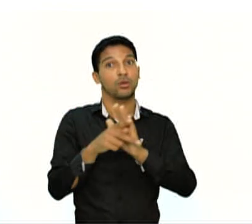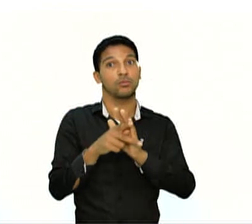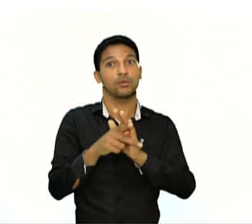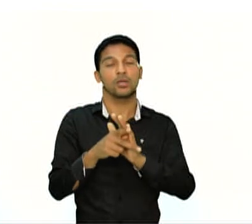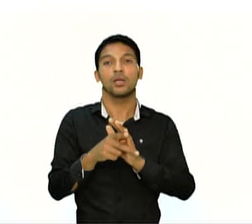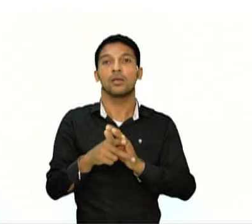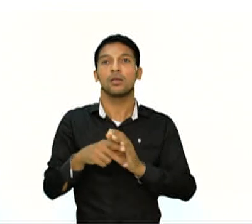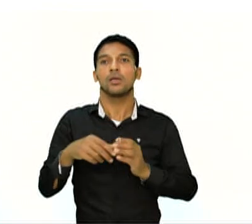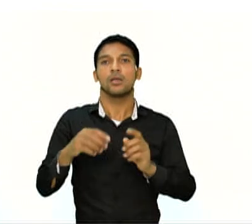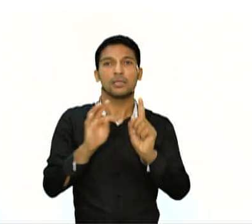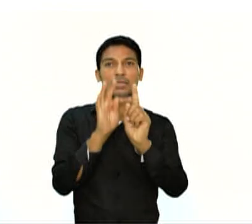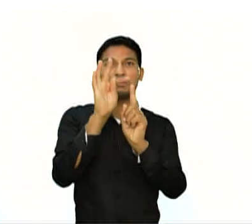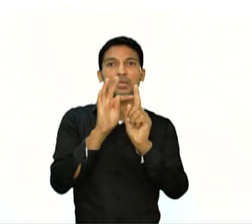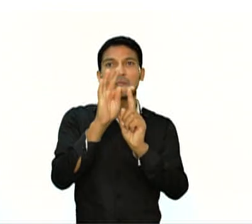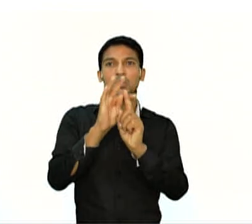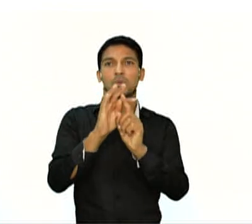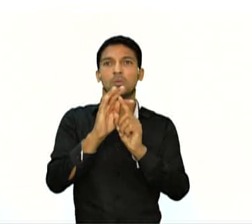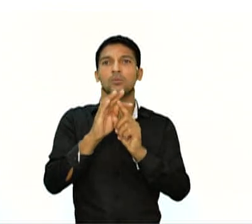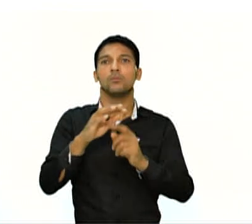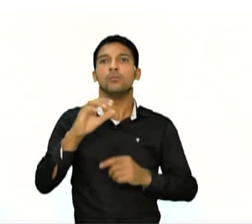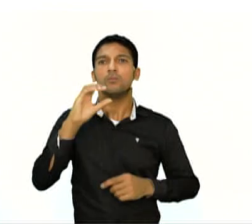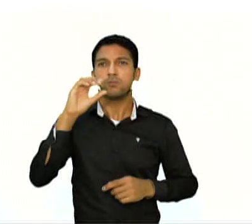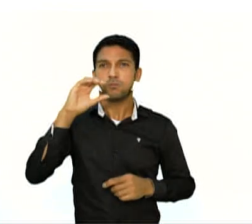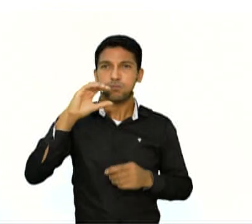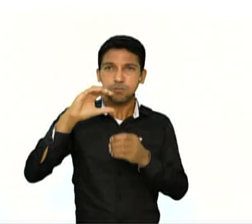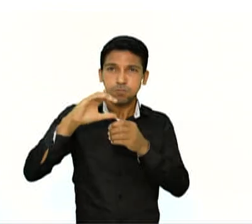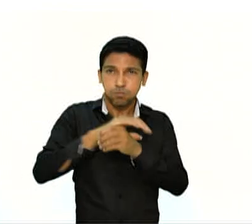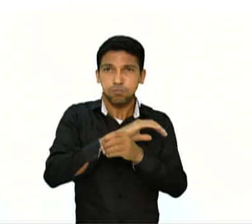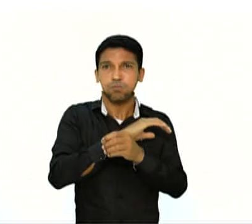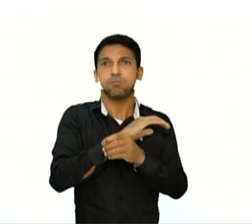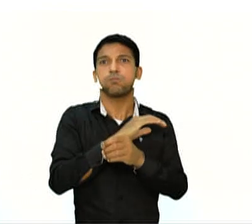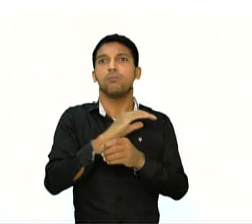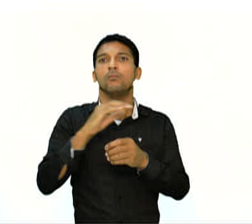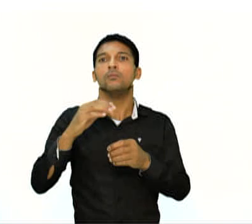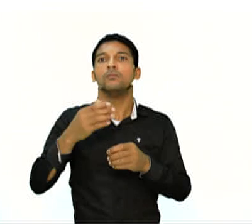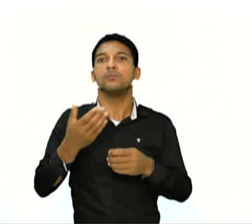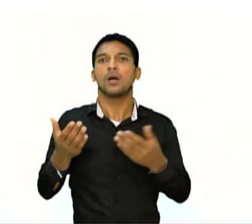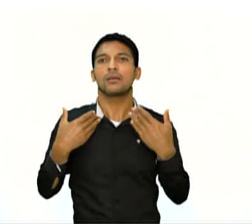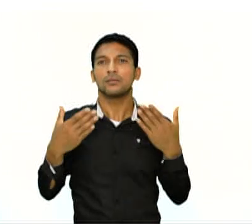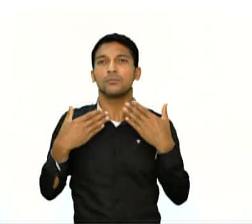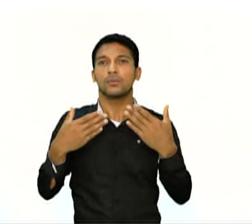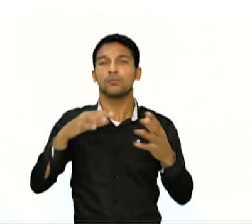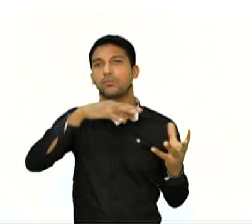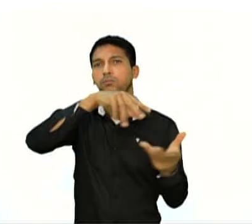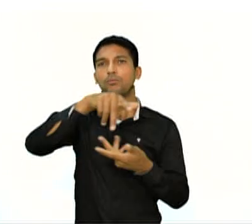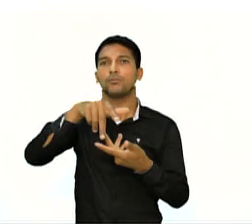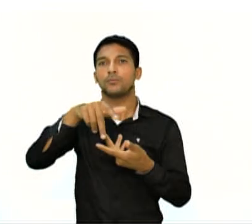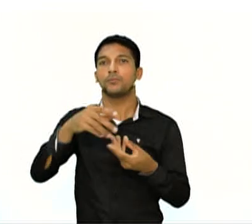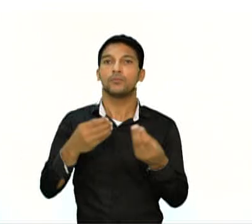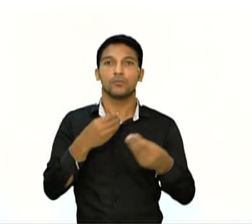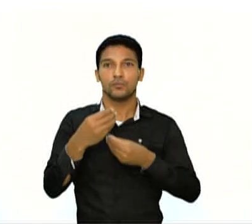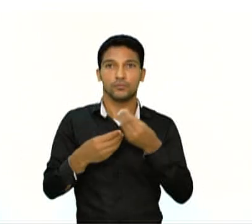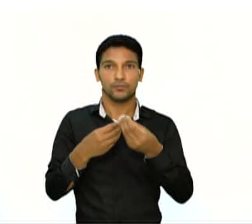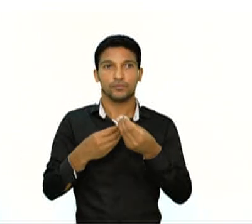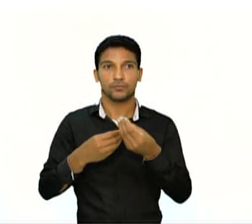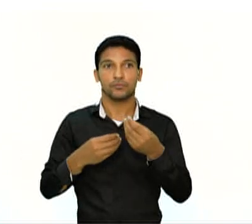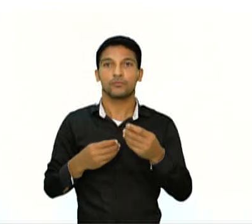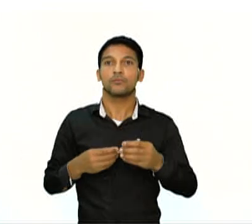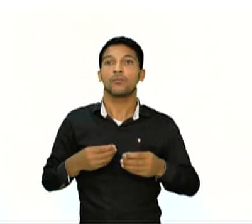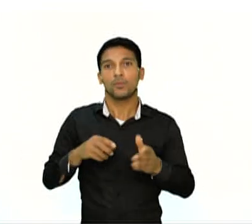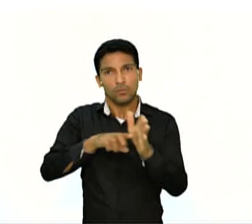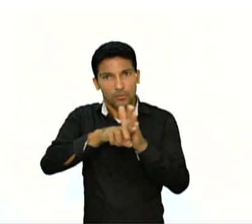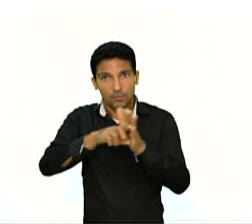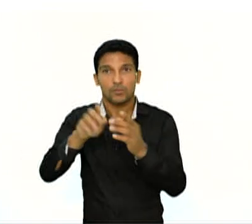O IPCC trabalha com projeções e cenários futuros, e traz projeções, vem sendo consideradas exatas